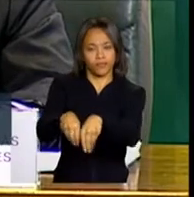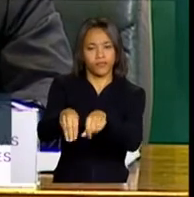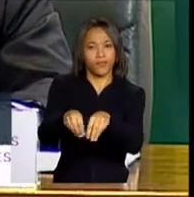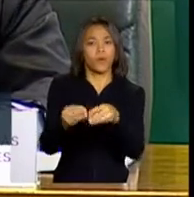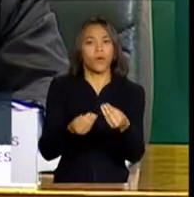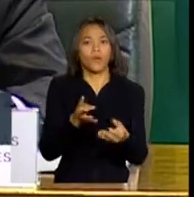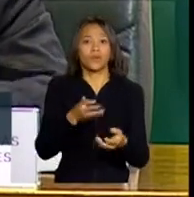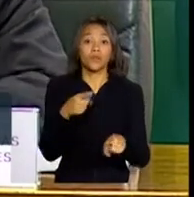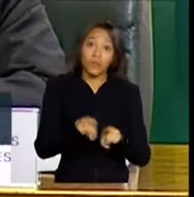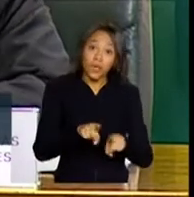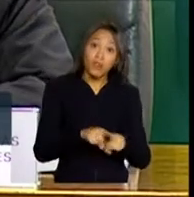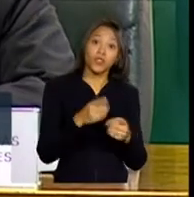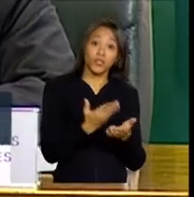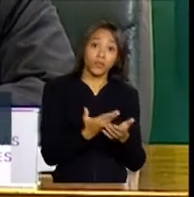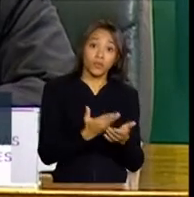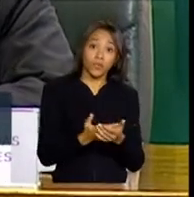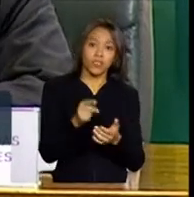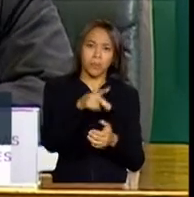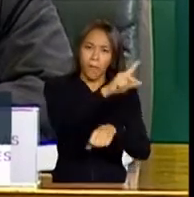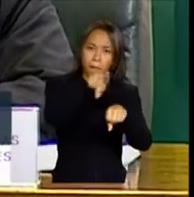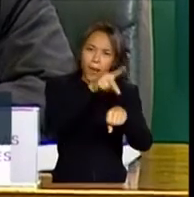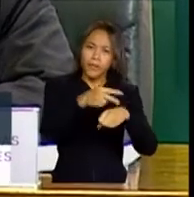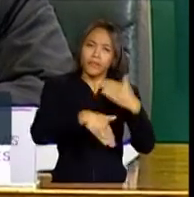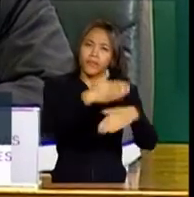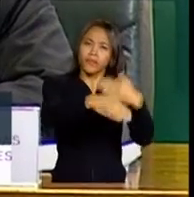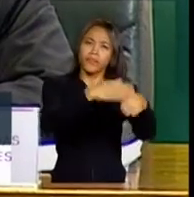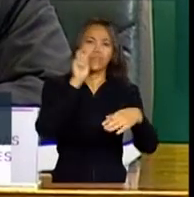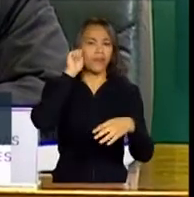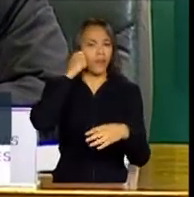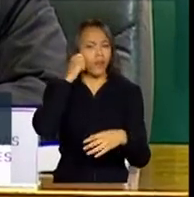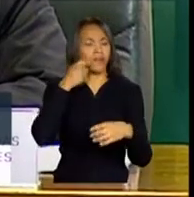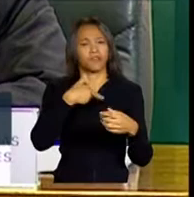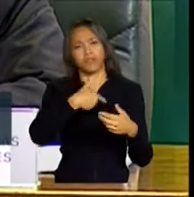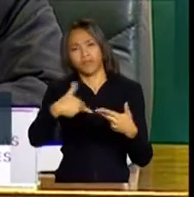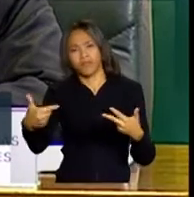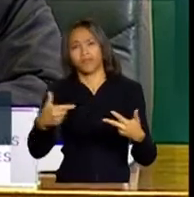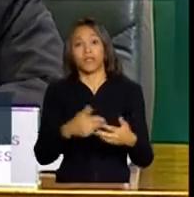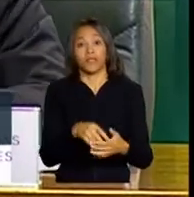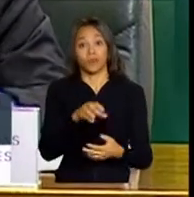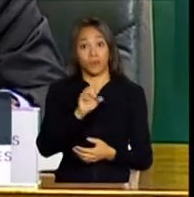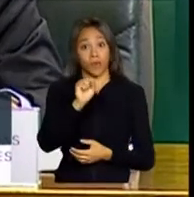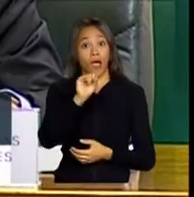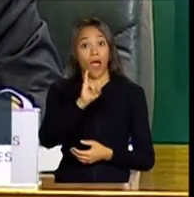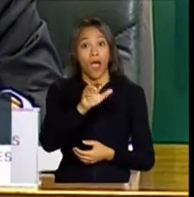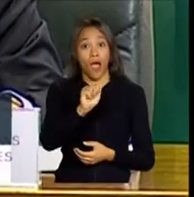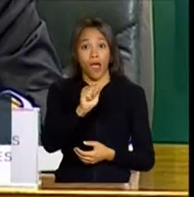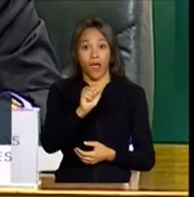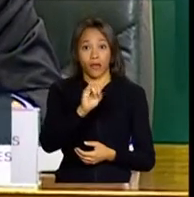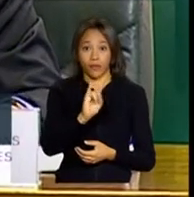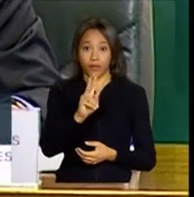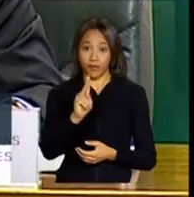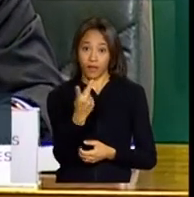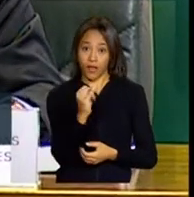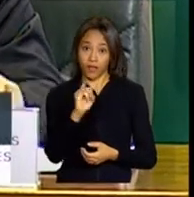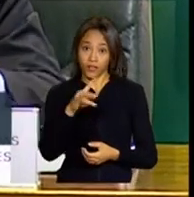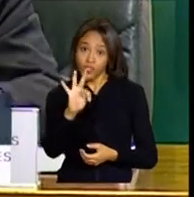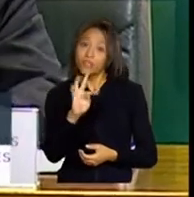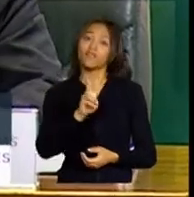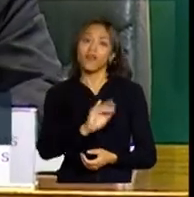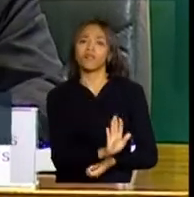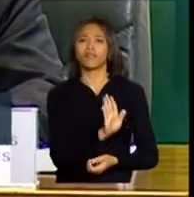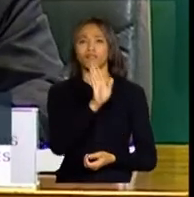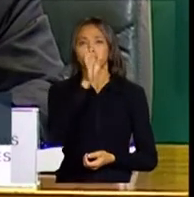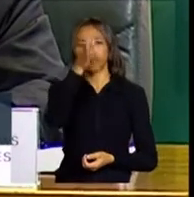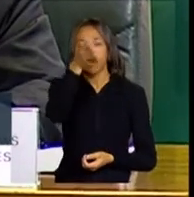bem como estudante também de países em desenvolvimento da África Subsaariana Mercosul e Associados a Haiti Que frequentarão cursos estágios